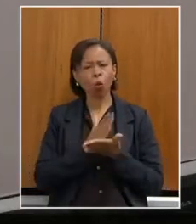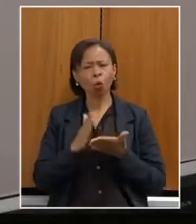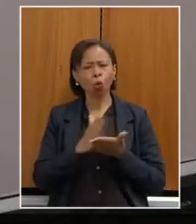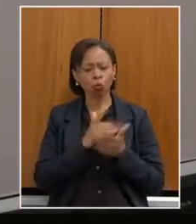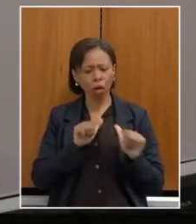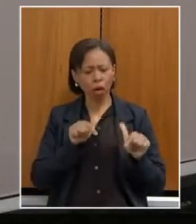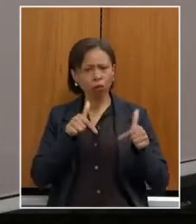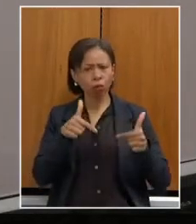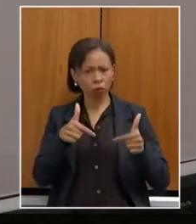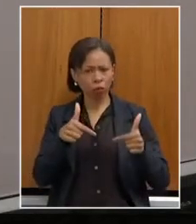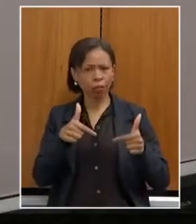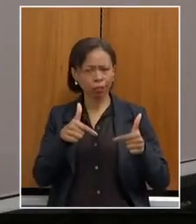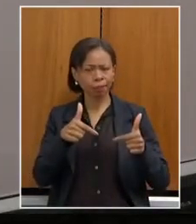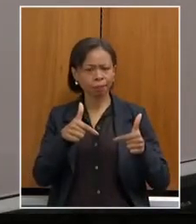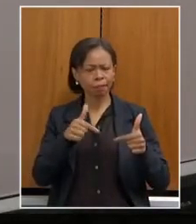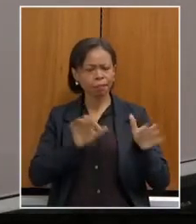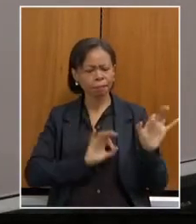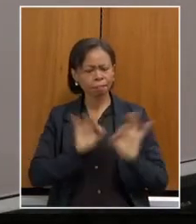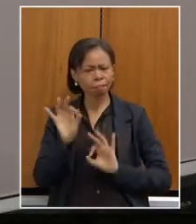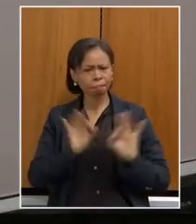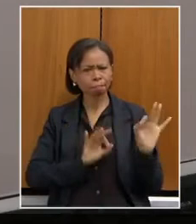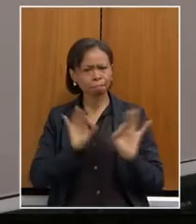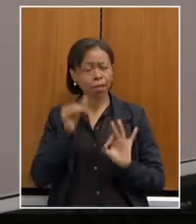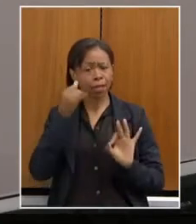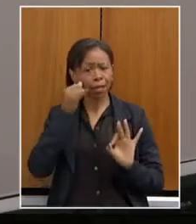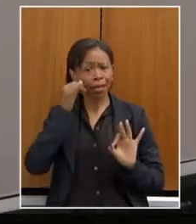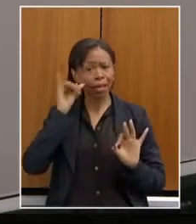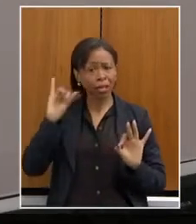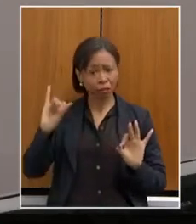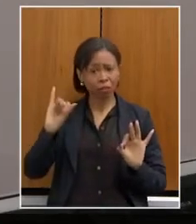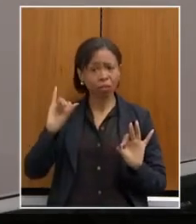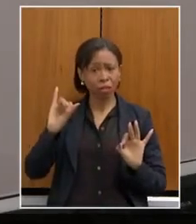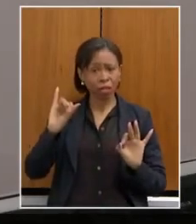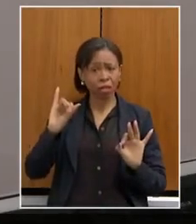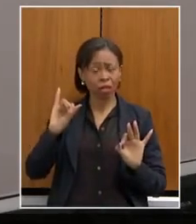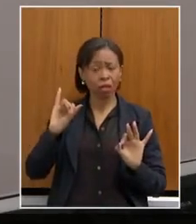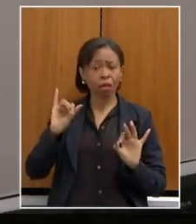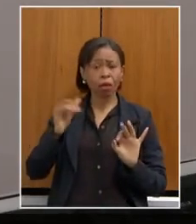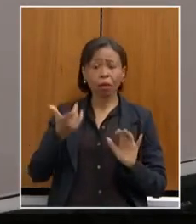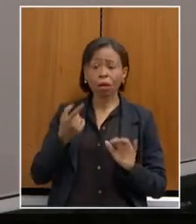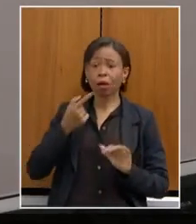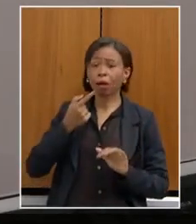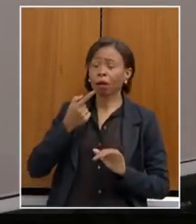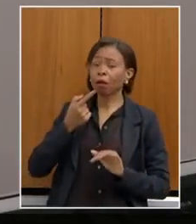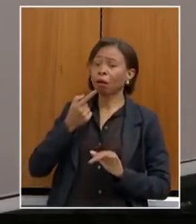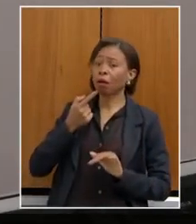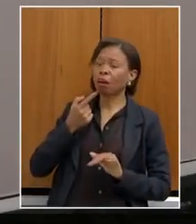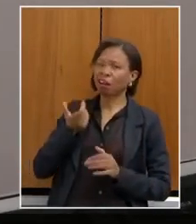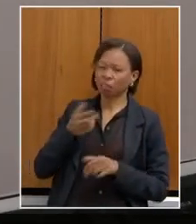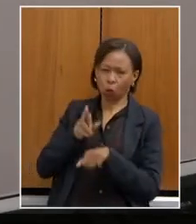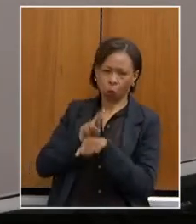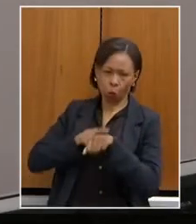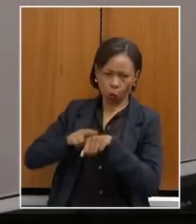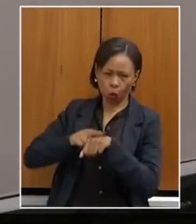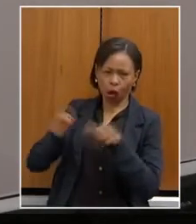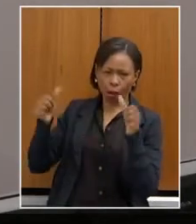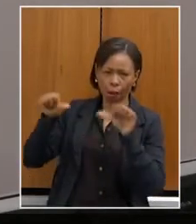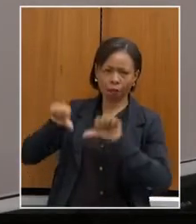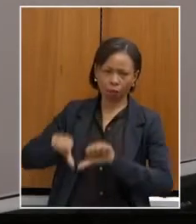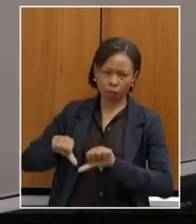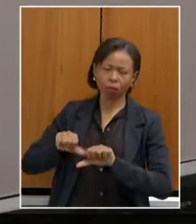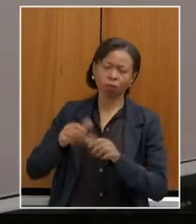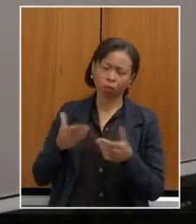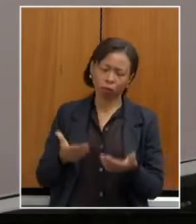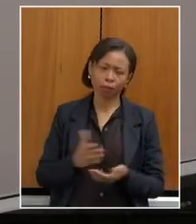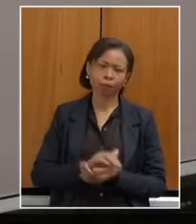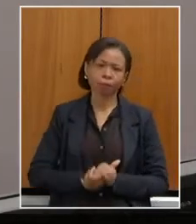então, a ida para a onda roxa. Está sendo realmente um sucesso, porque nós estamos vendo a melhora dos indicadores nessas